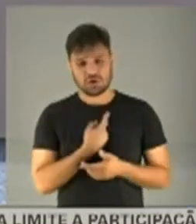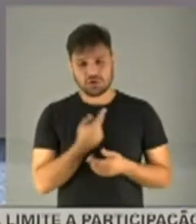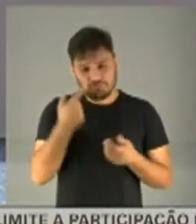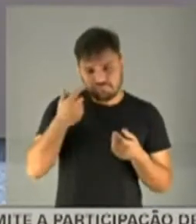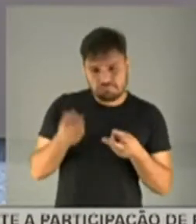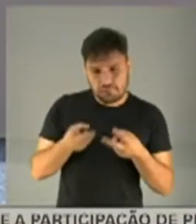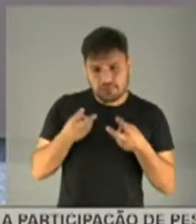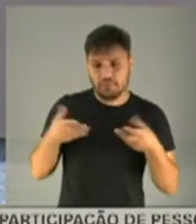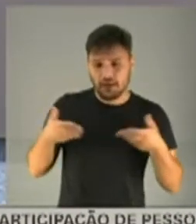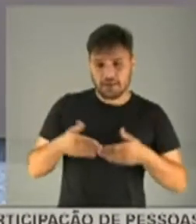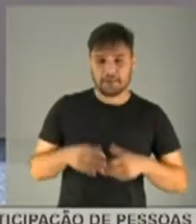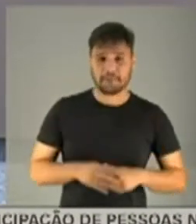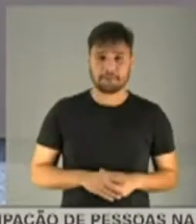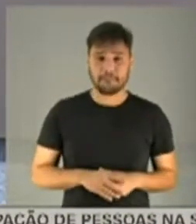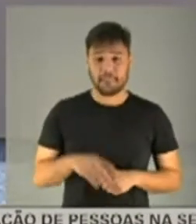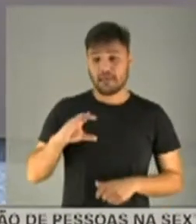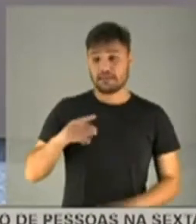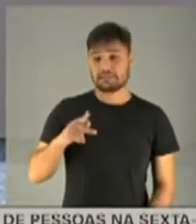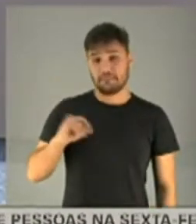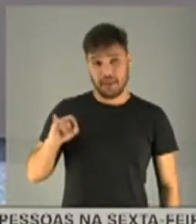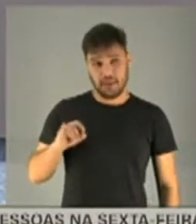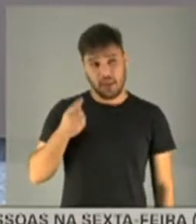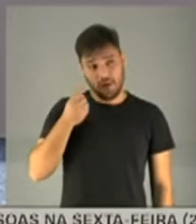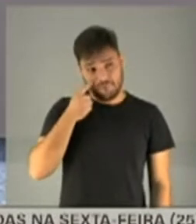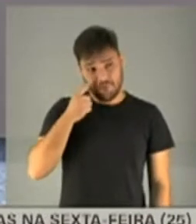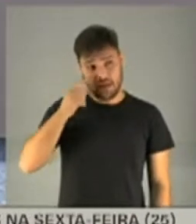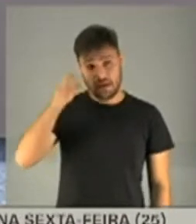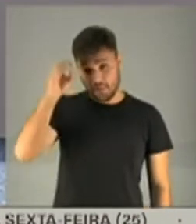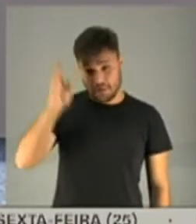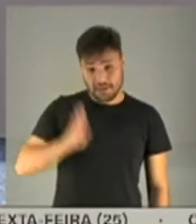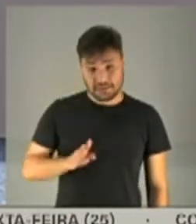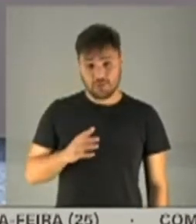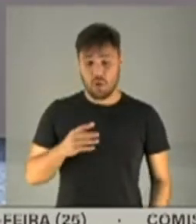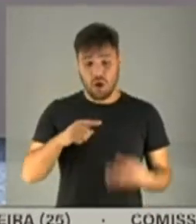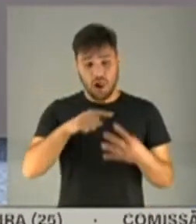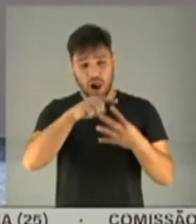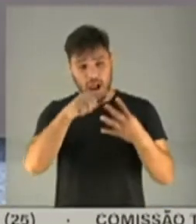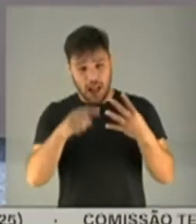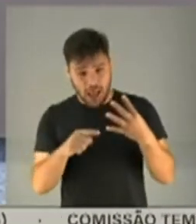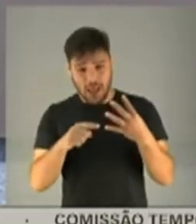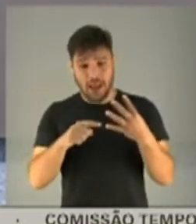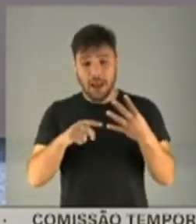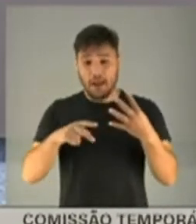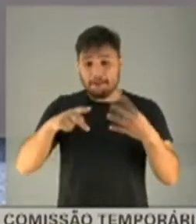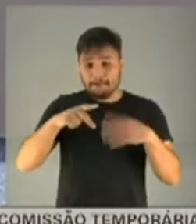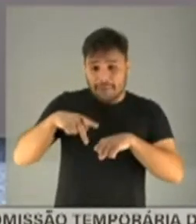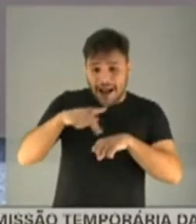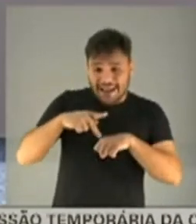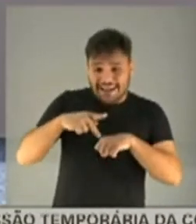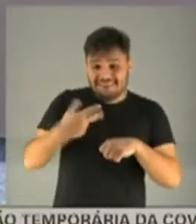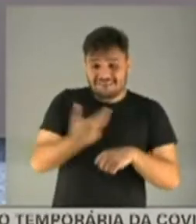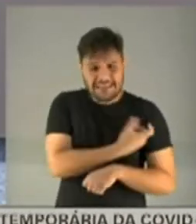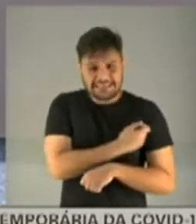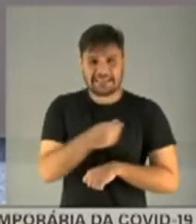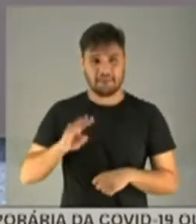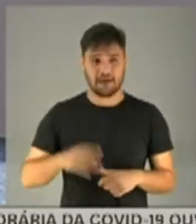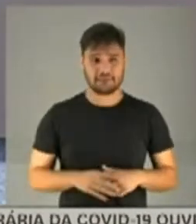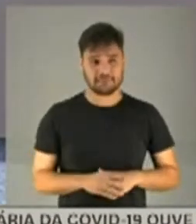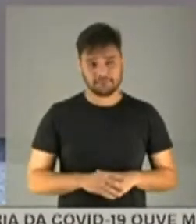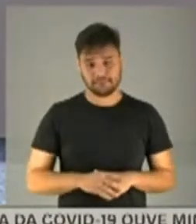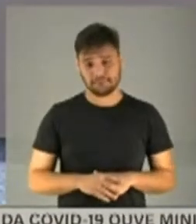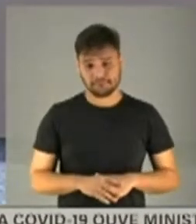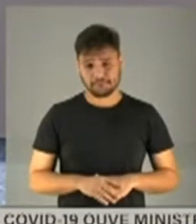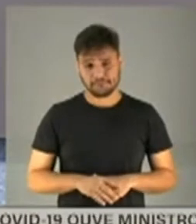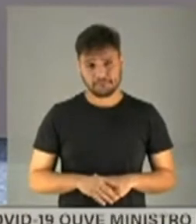inclusive aqui, nesta CPI eu já ouvi que o Brasil é o 4º país que mais vacina no mundo. É lamentável essa afirmação ser feita. Em